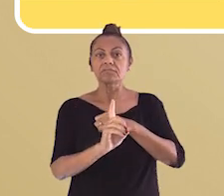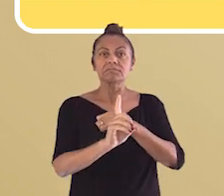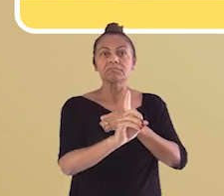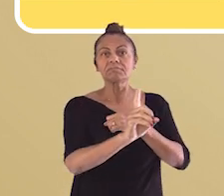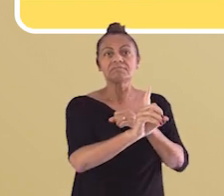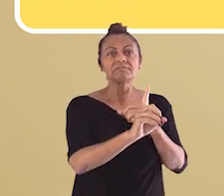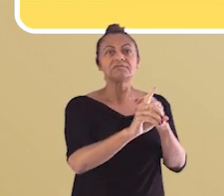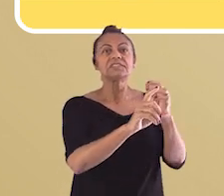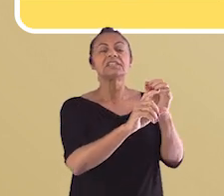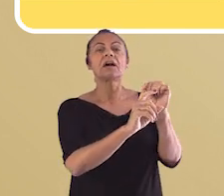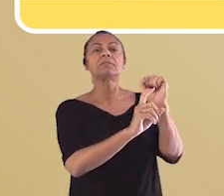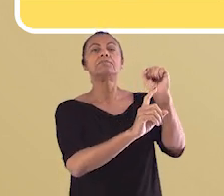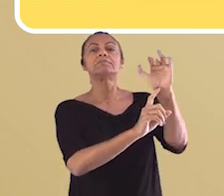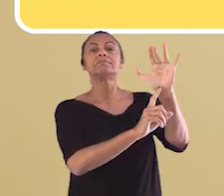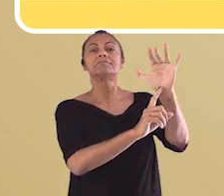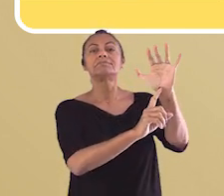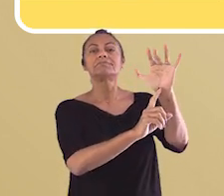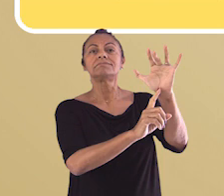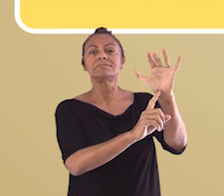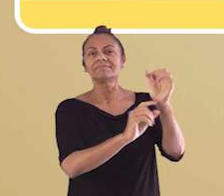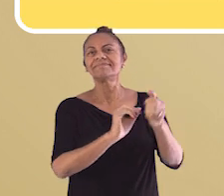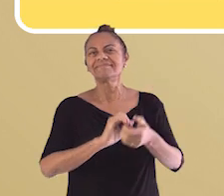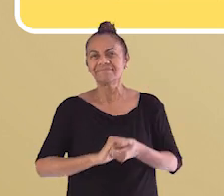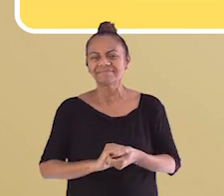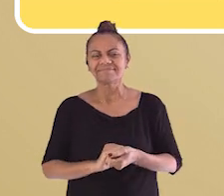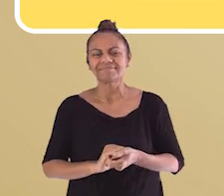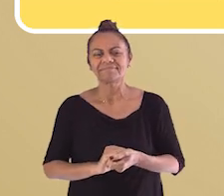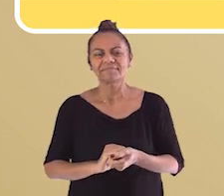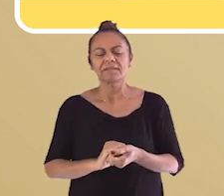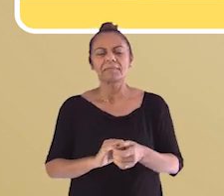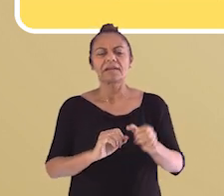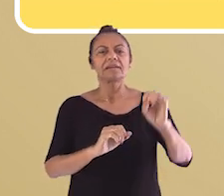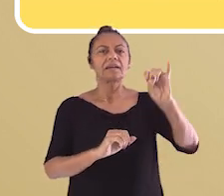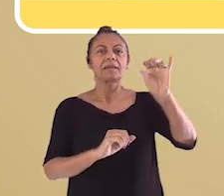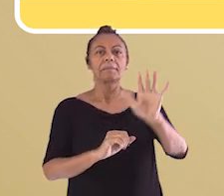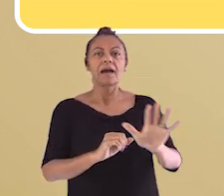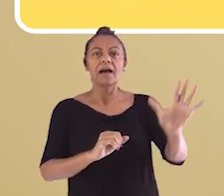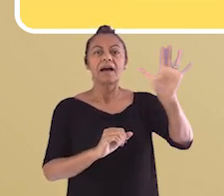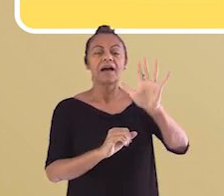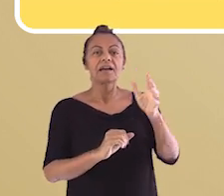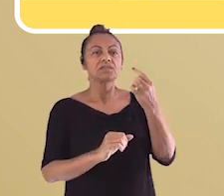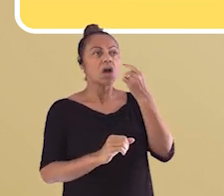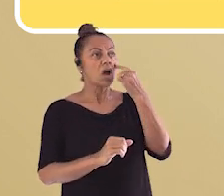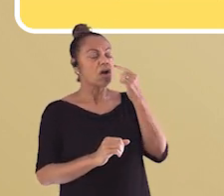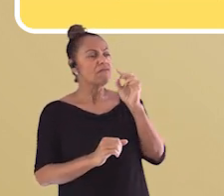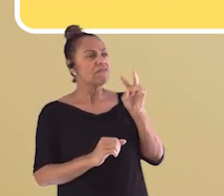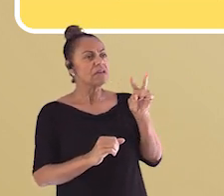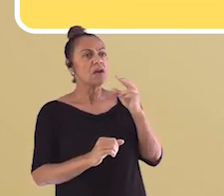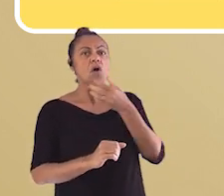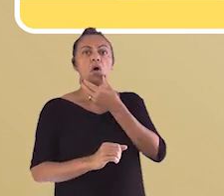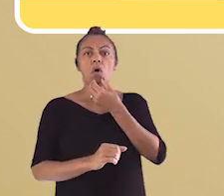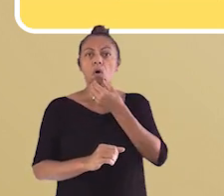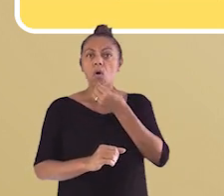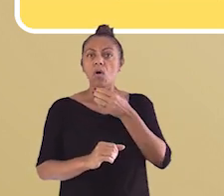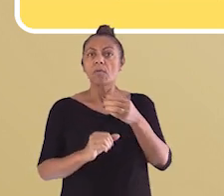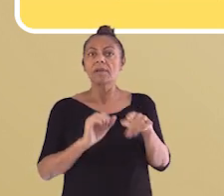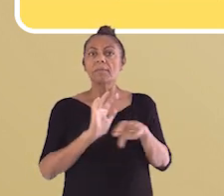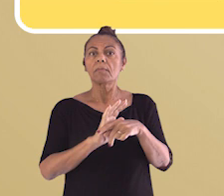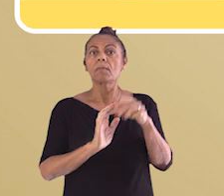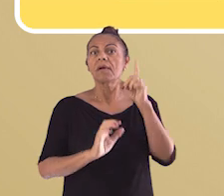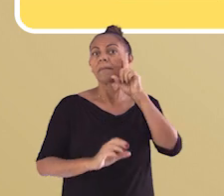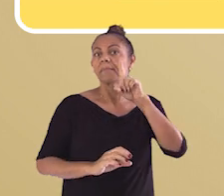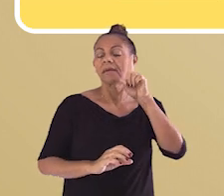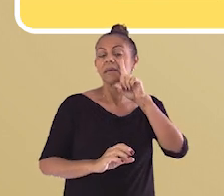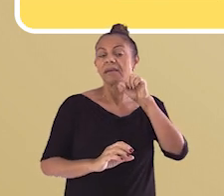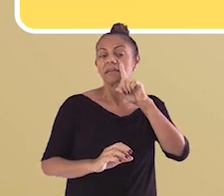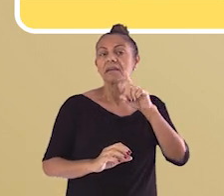querosene. Na imagem que está aí na telinha, nós podemos ver o americano Peter Cooper, que patenteou